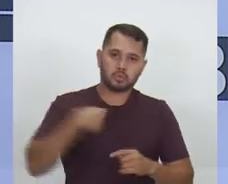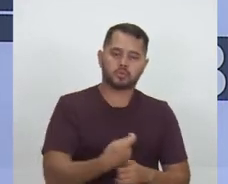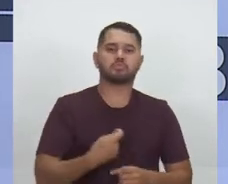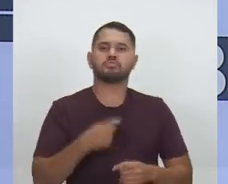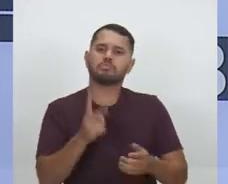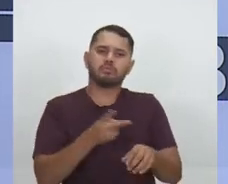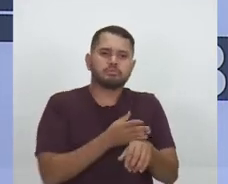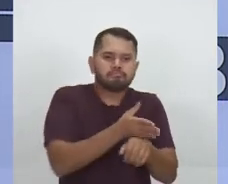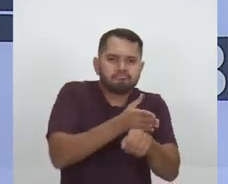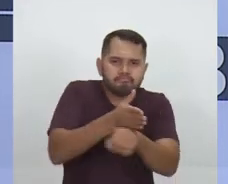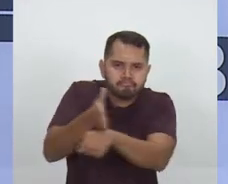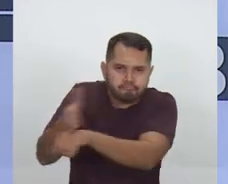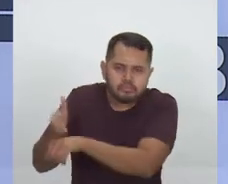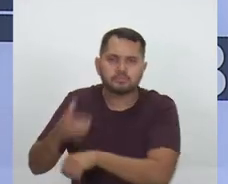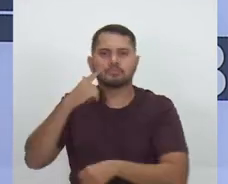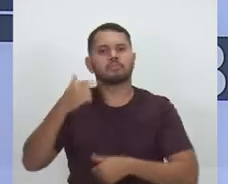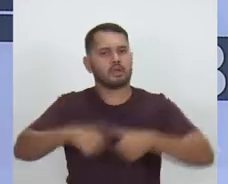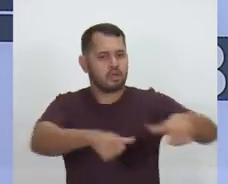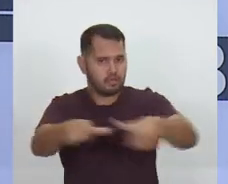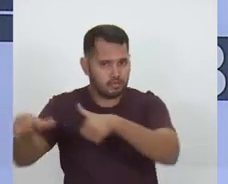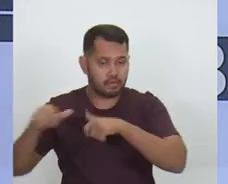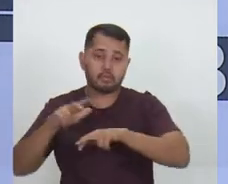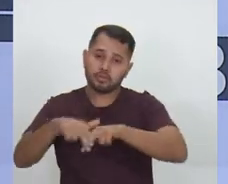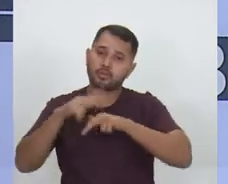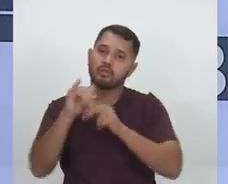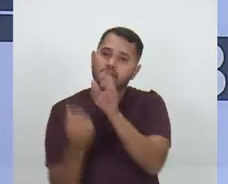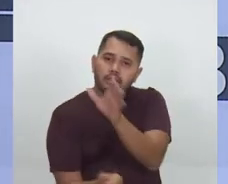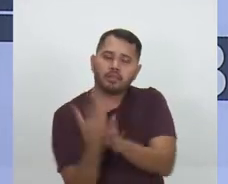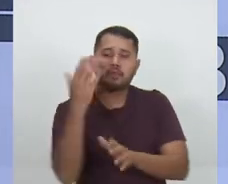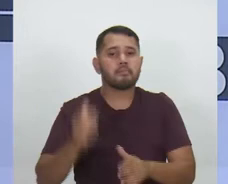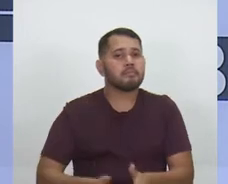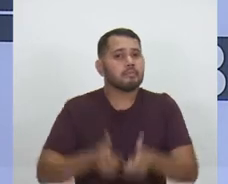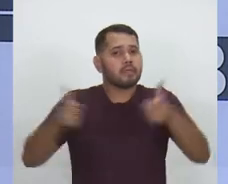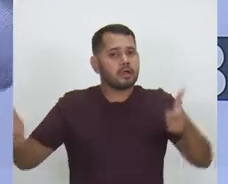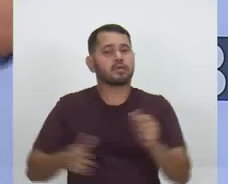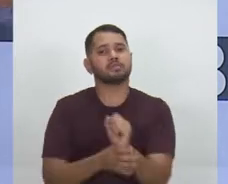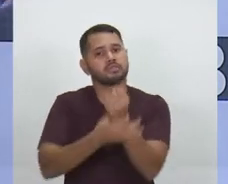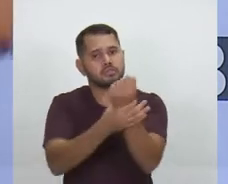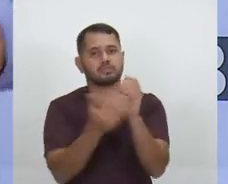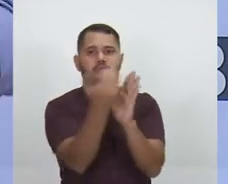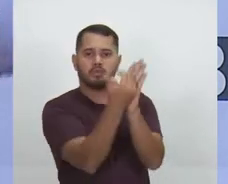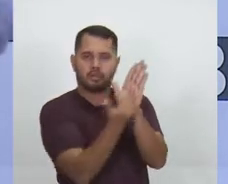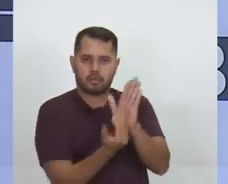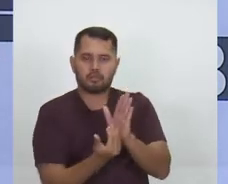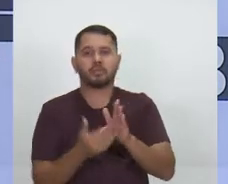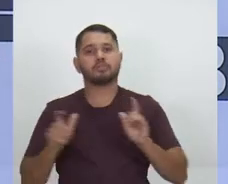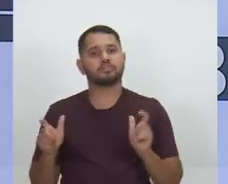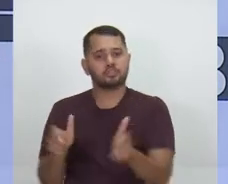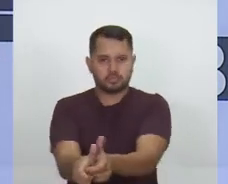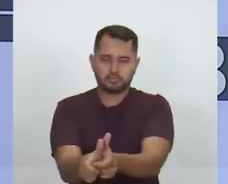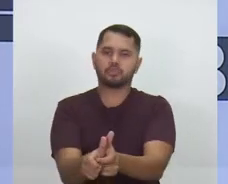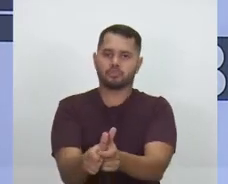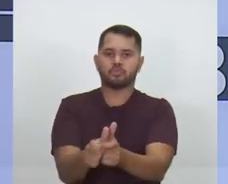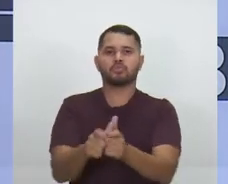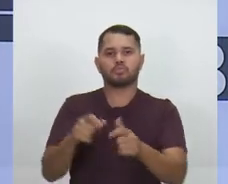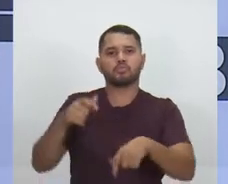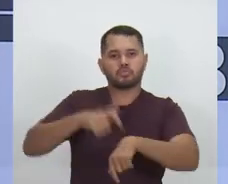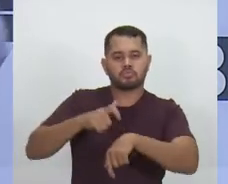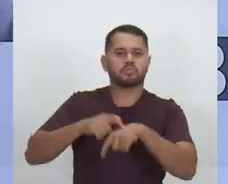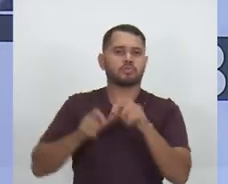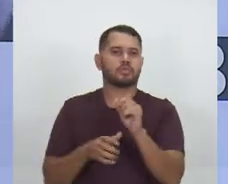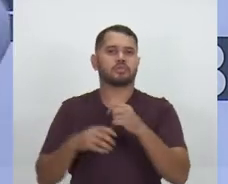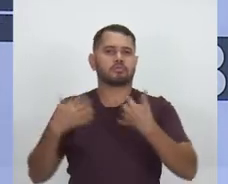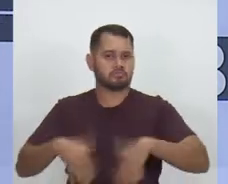o seu trabalho e assim nós vamos implementar o maior programa de segurança pública diminuindo os índices de insegurança